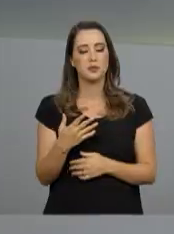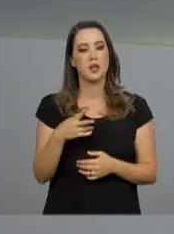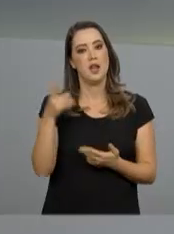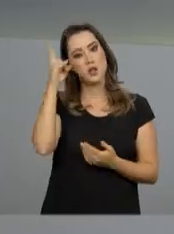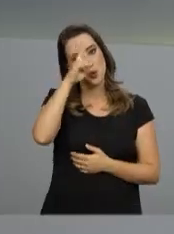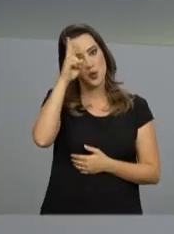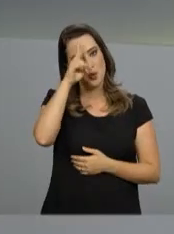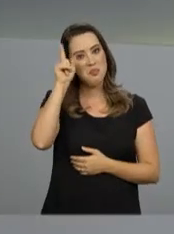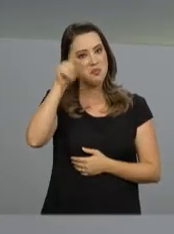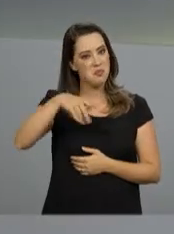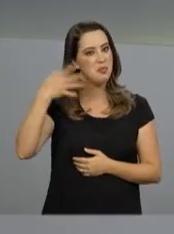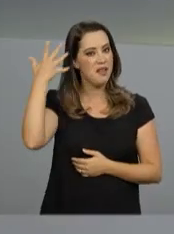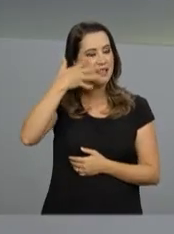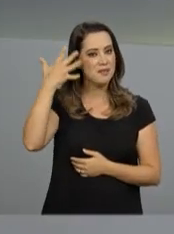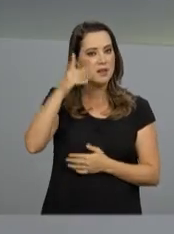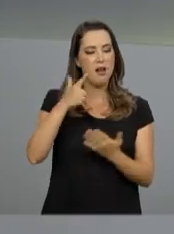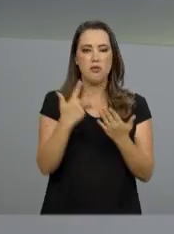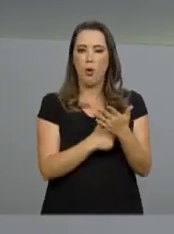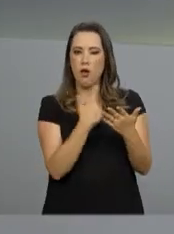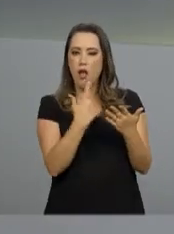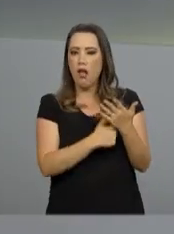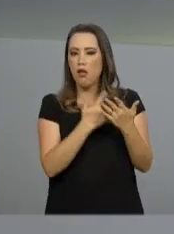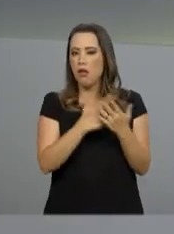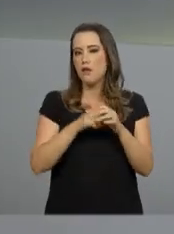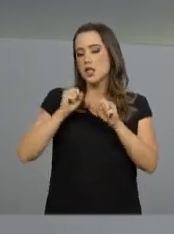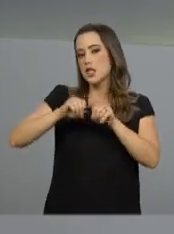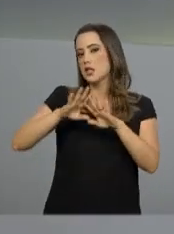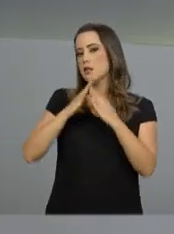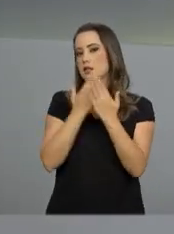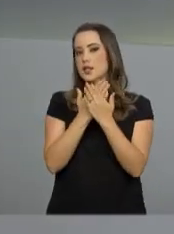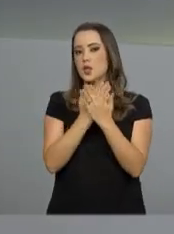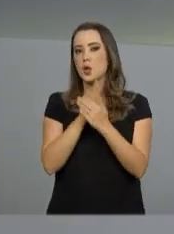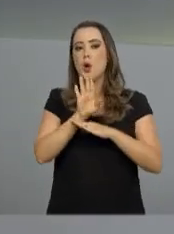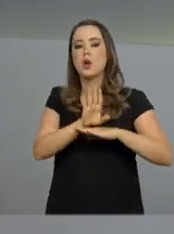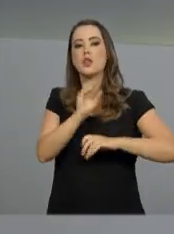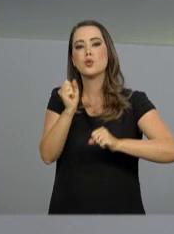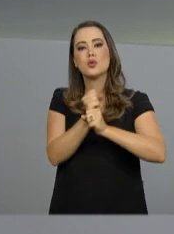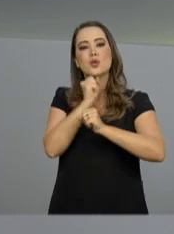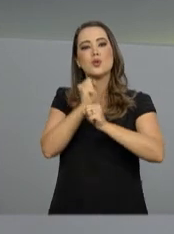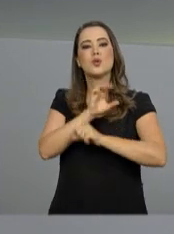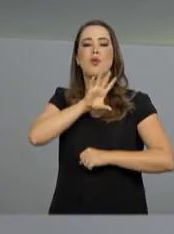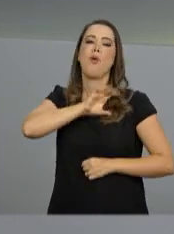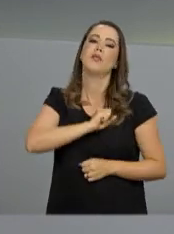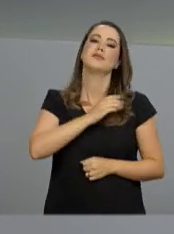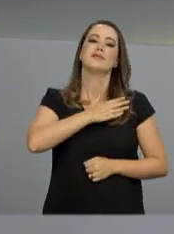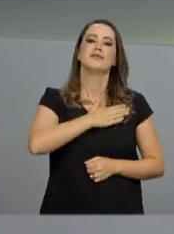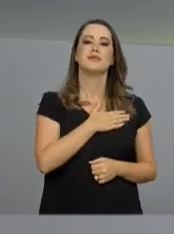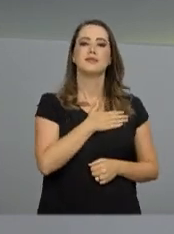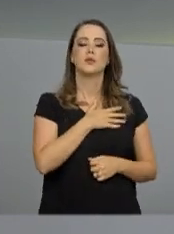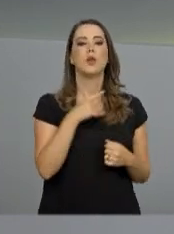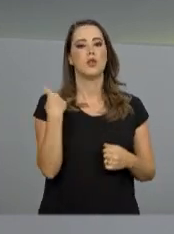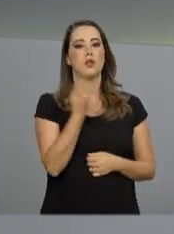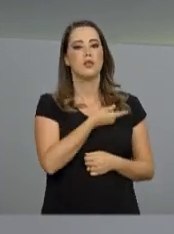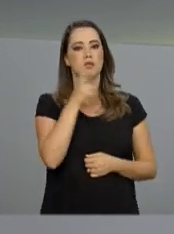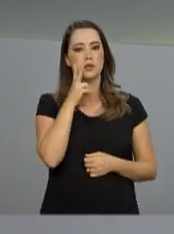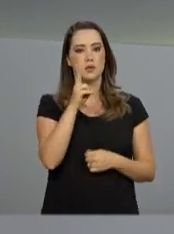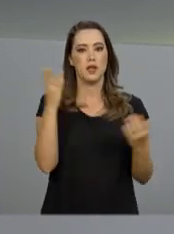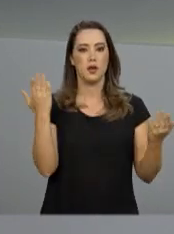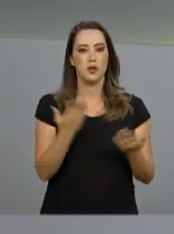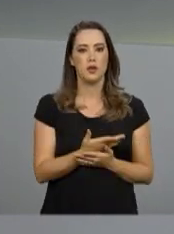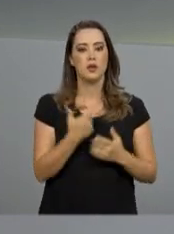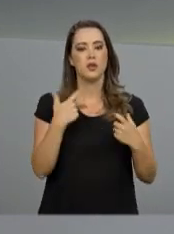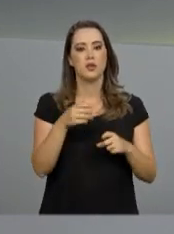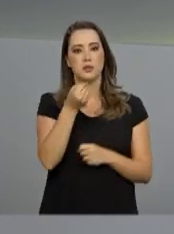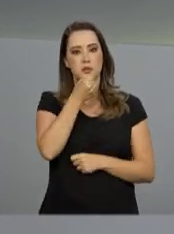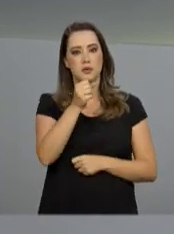brasileiros. História que é contada nos livros, ensinada nas escolas e ajuda a construir o amor pela nação. É o que nós vamos ver agora